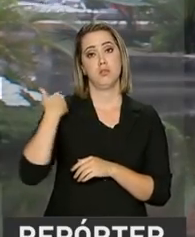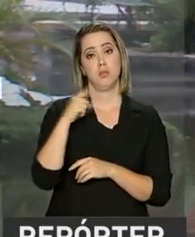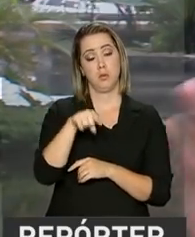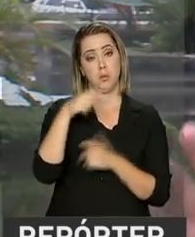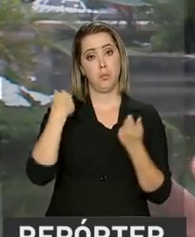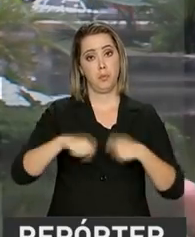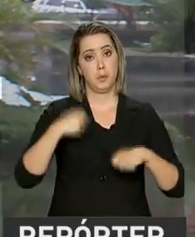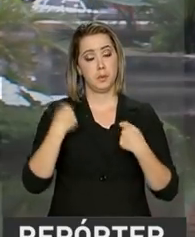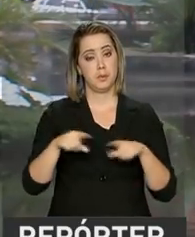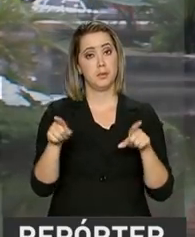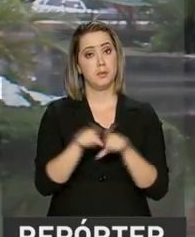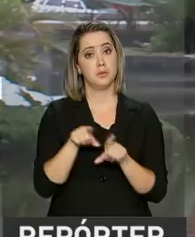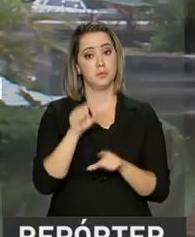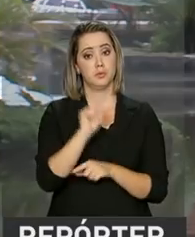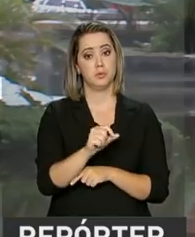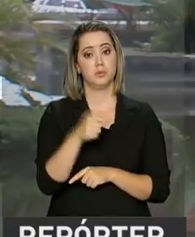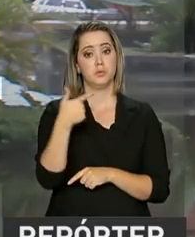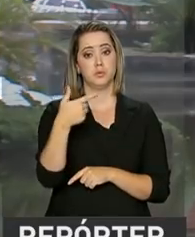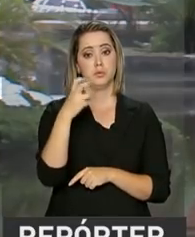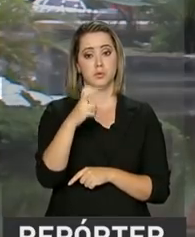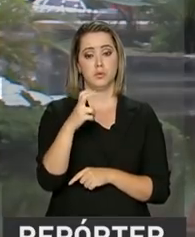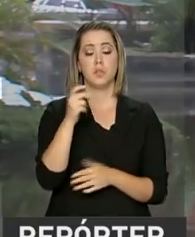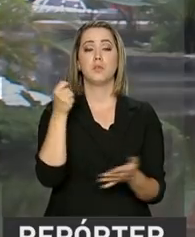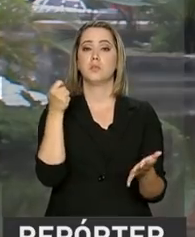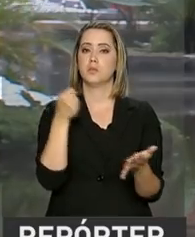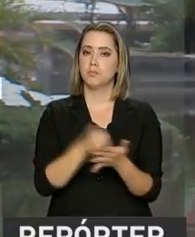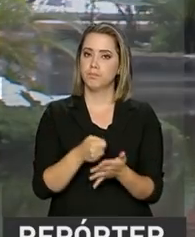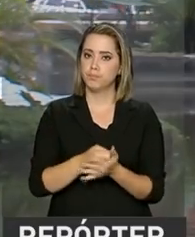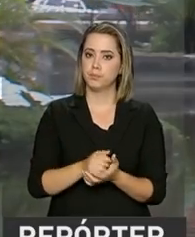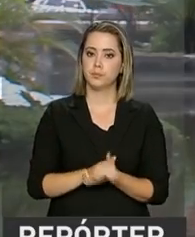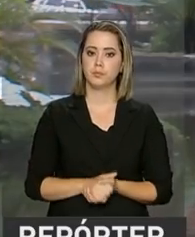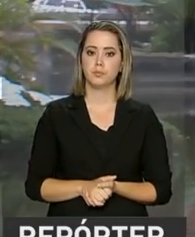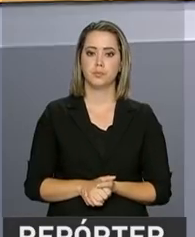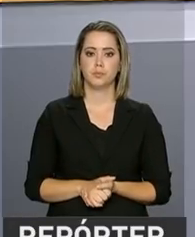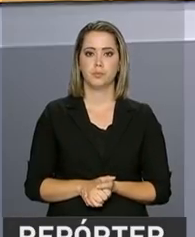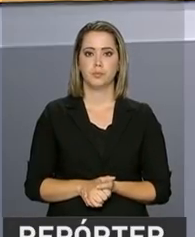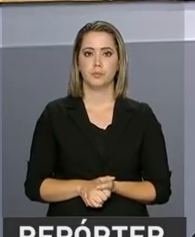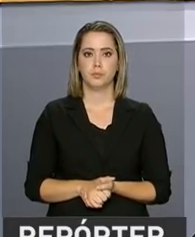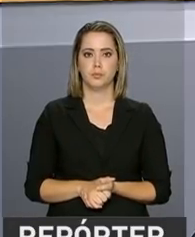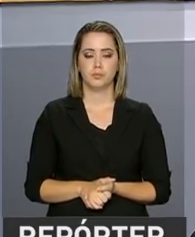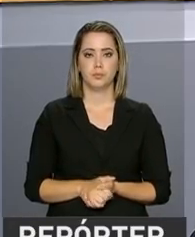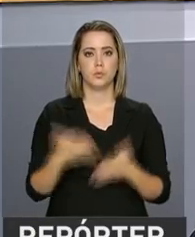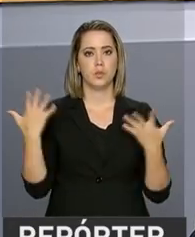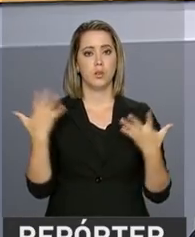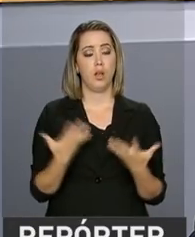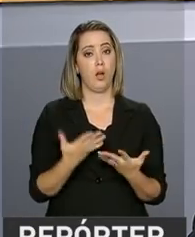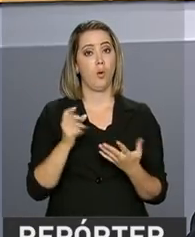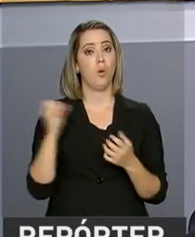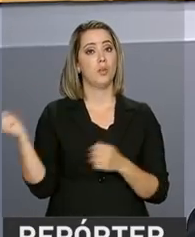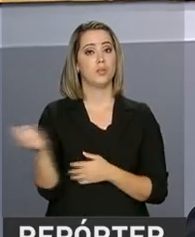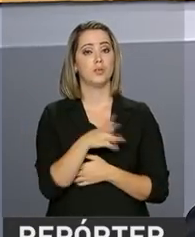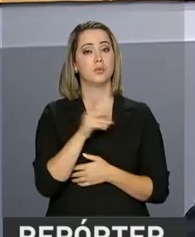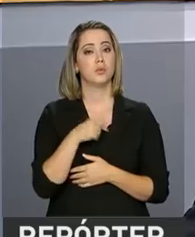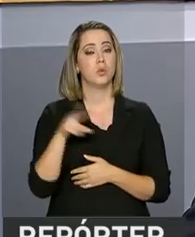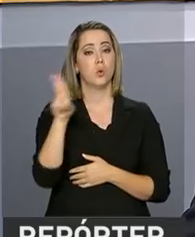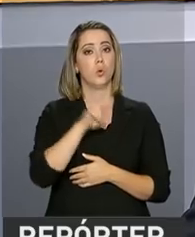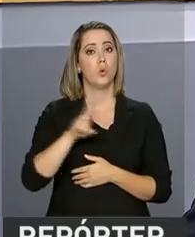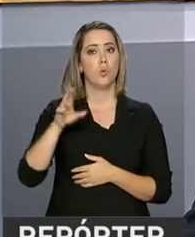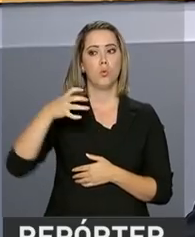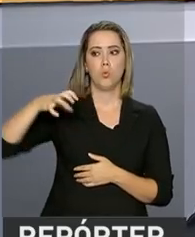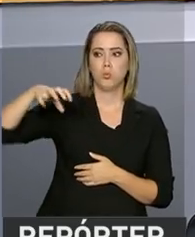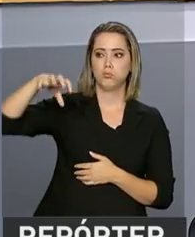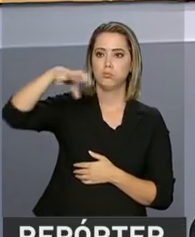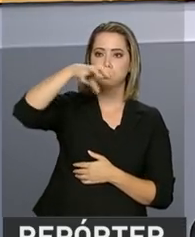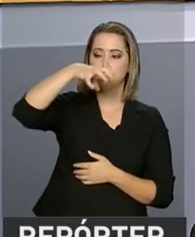exigido em qualquer situação 25 anos de tempo de contribuição agora a novidade sobre o uso de